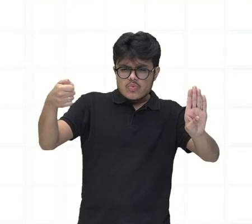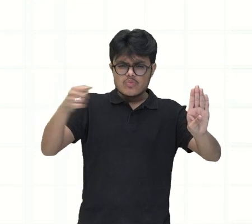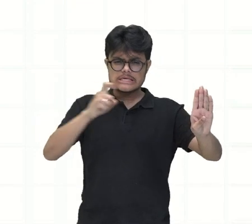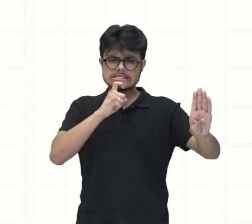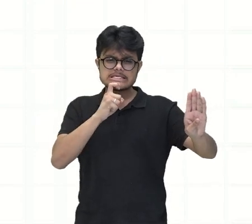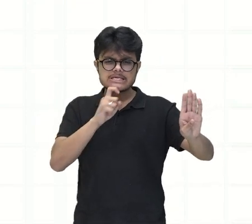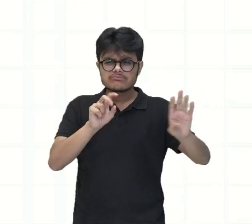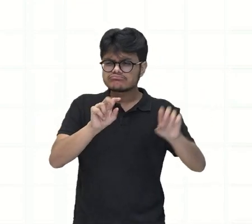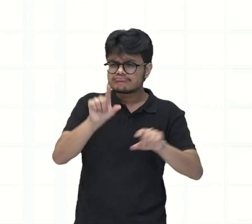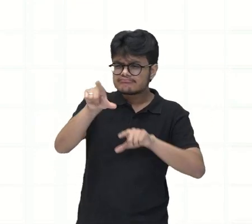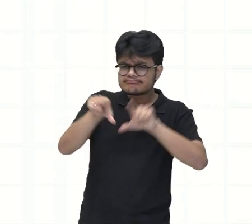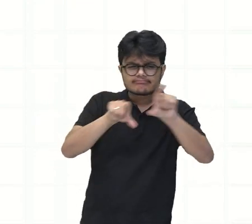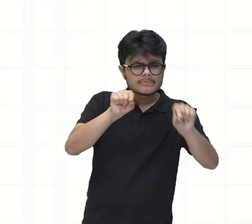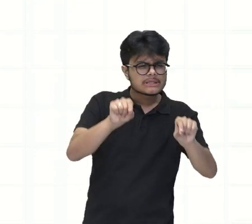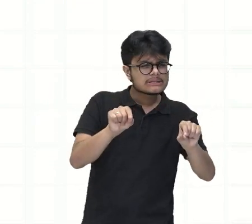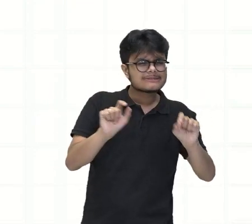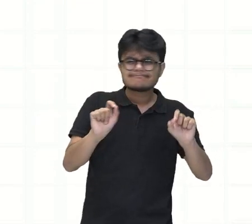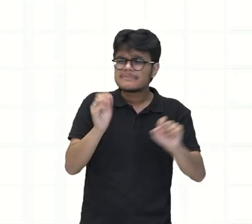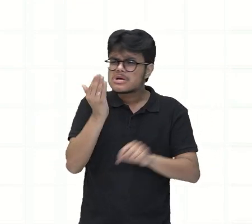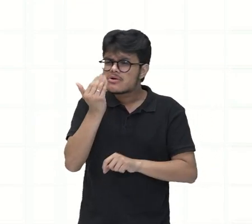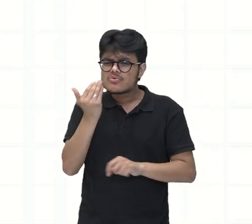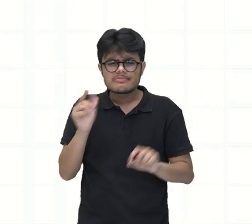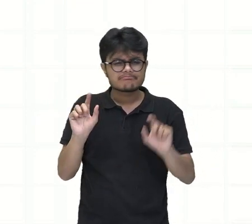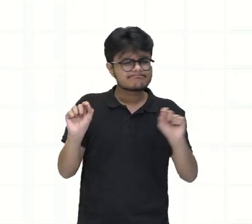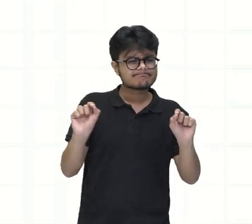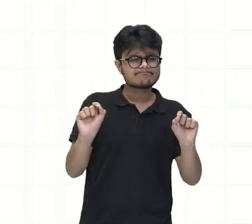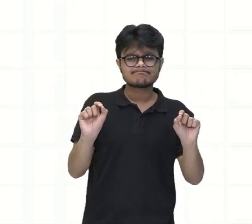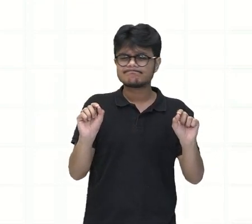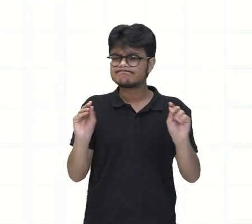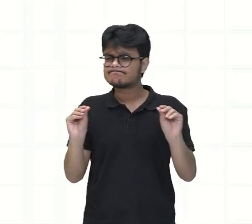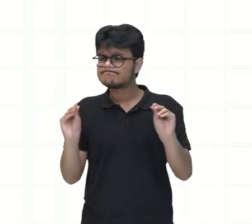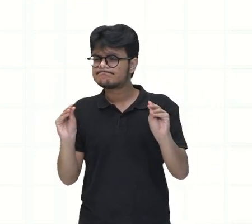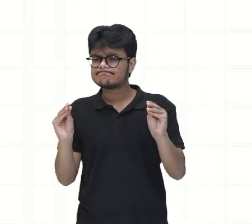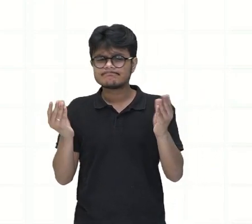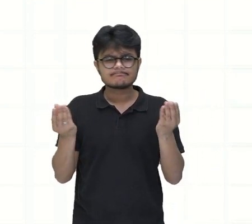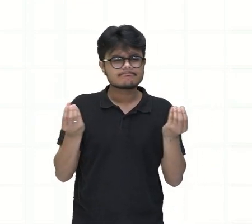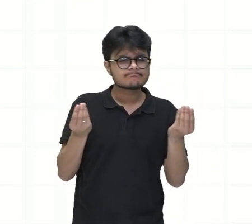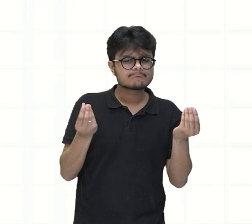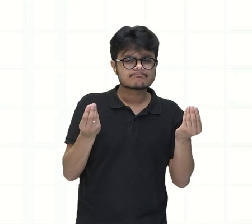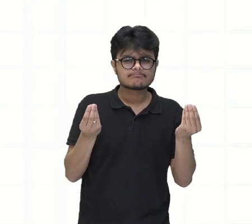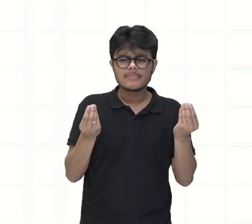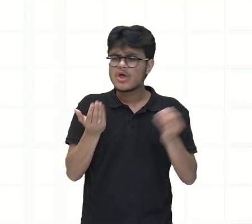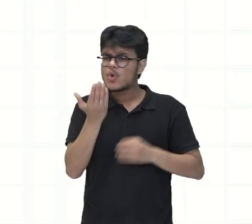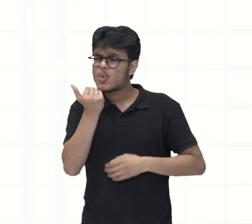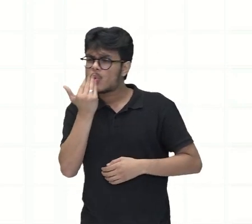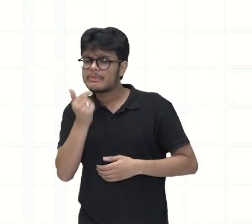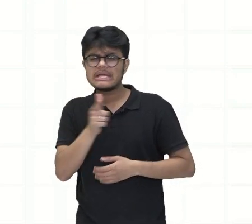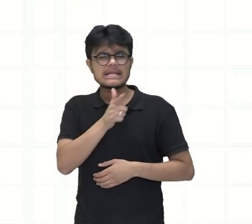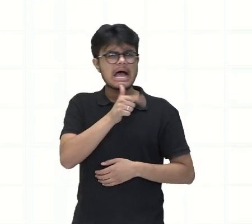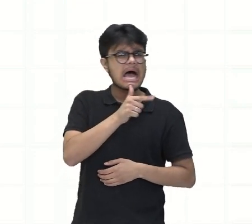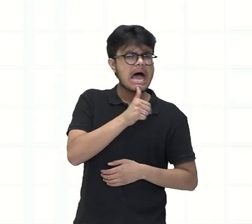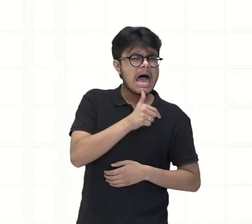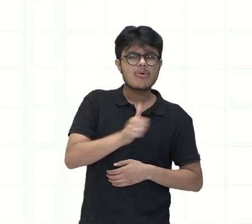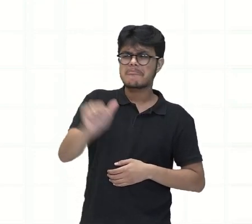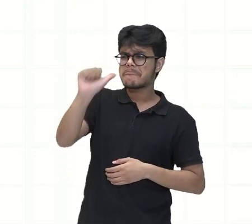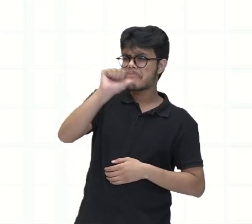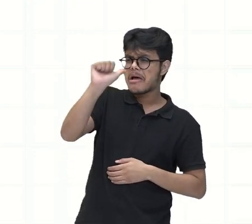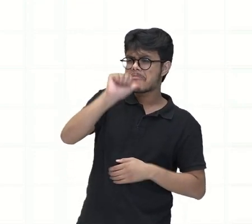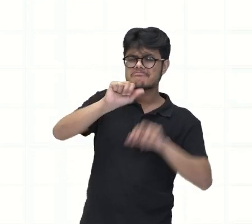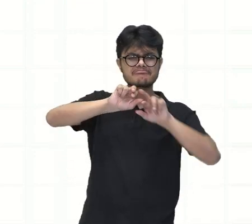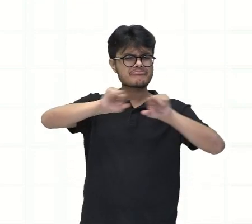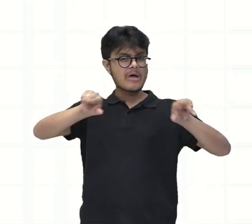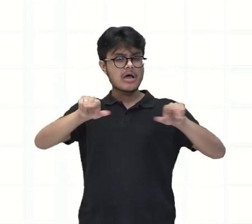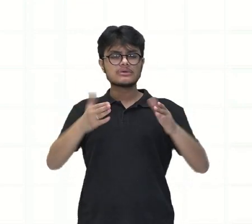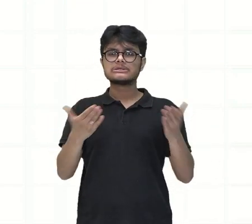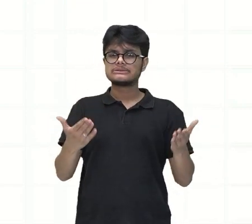querendo escolher o que vai se alimentar, o que vai pegar, ou de comida, ou de bebida, e olha que nós